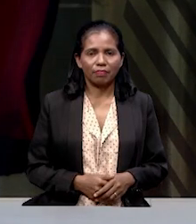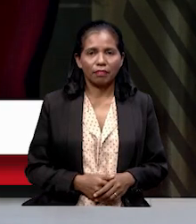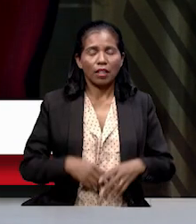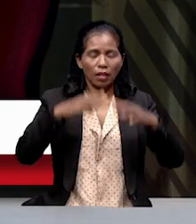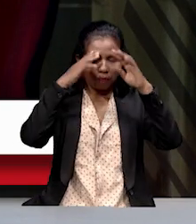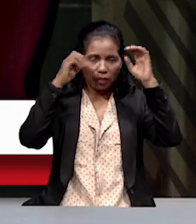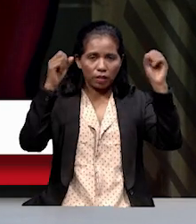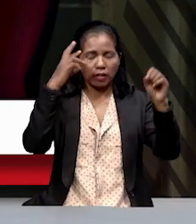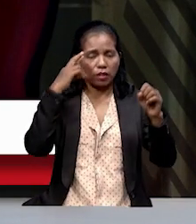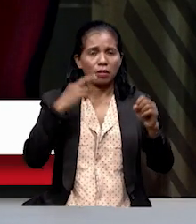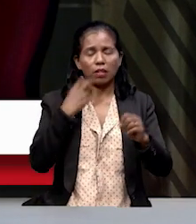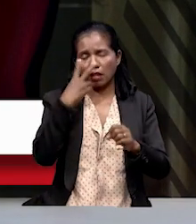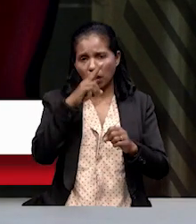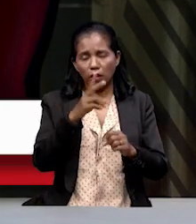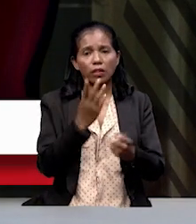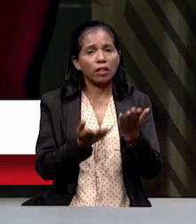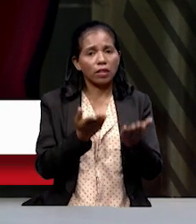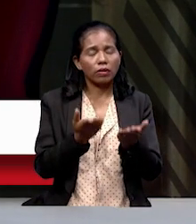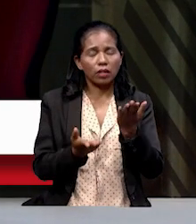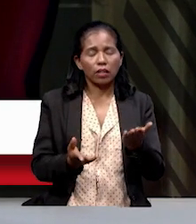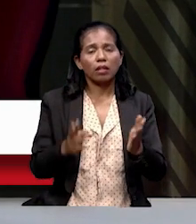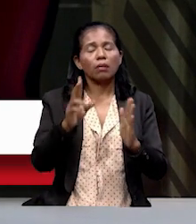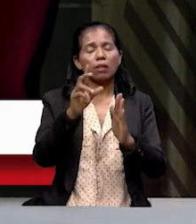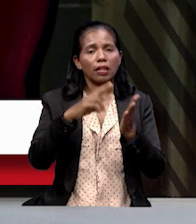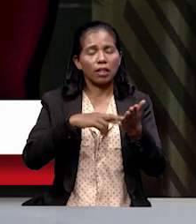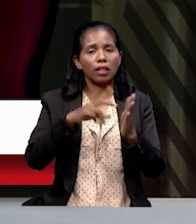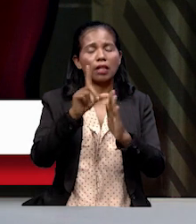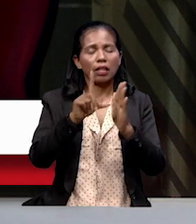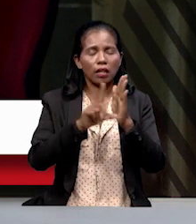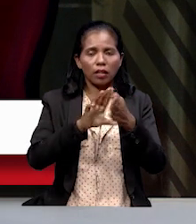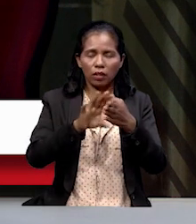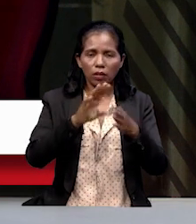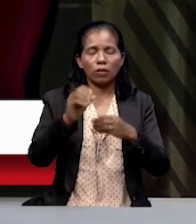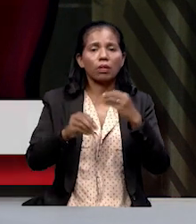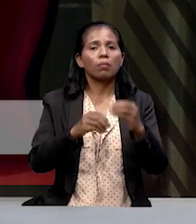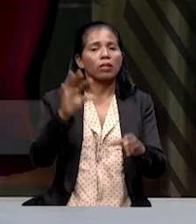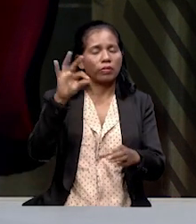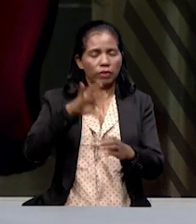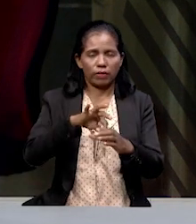Presidente da República se arreina no teto de dia como lo promulga a lei eleitoral com a bavota postal.